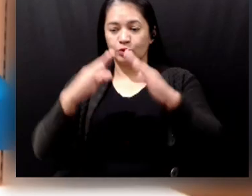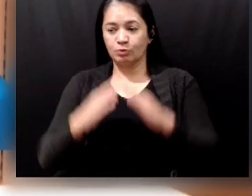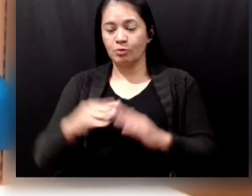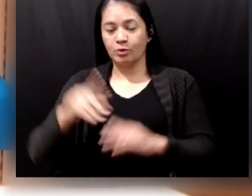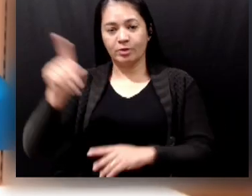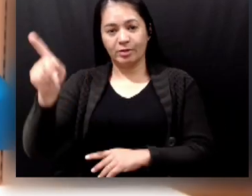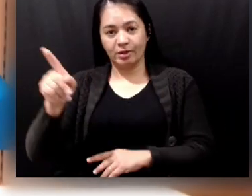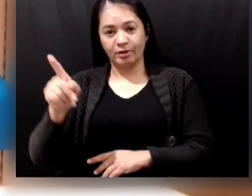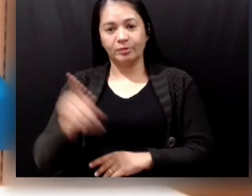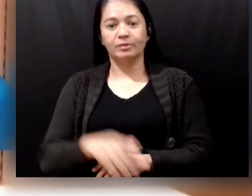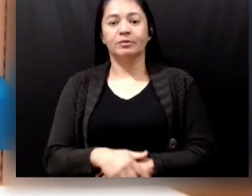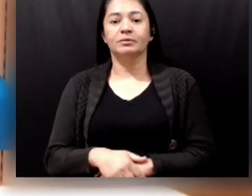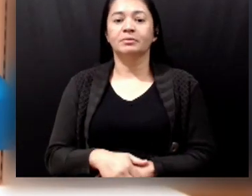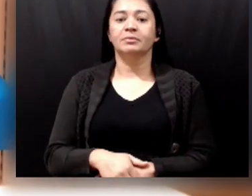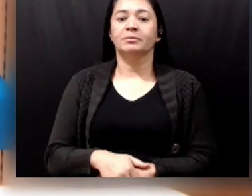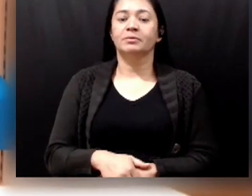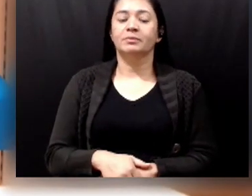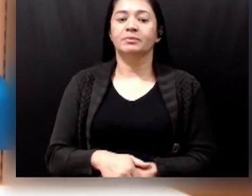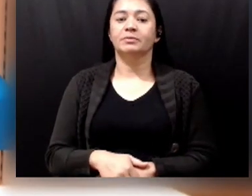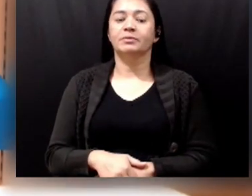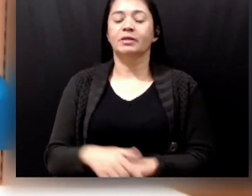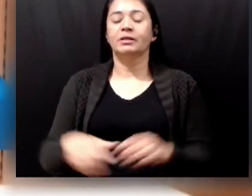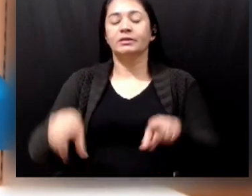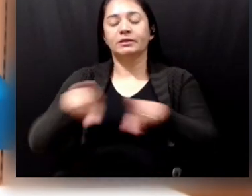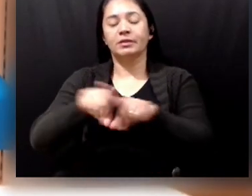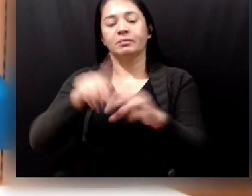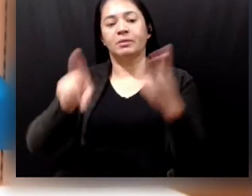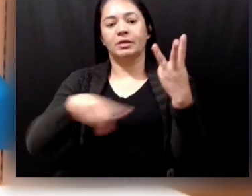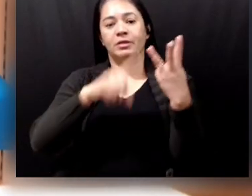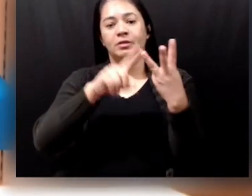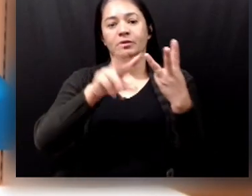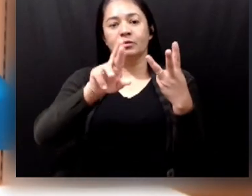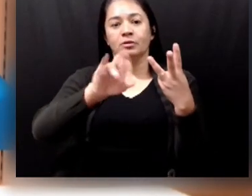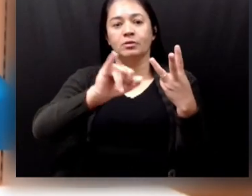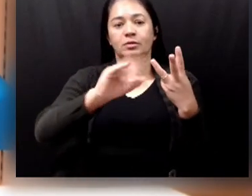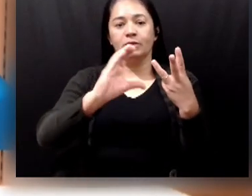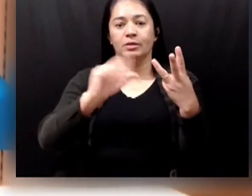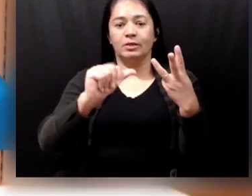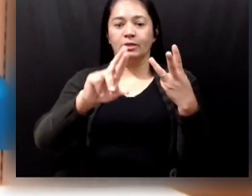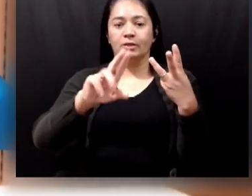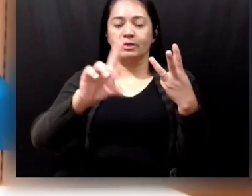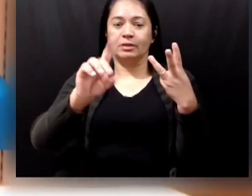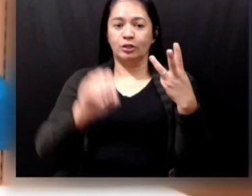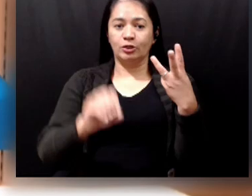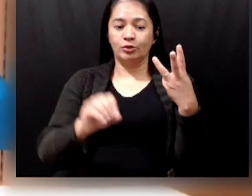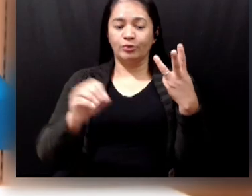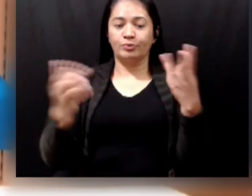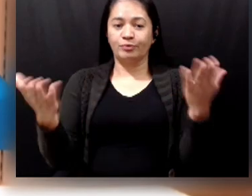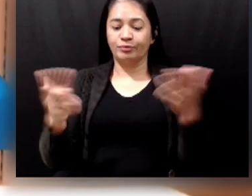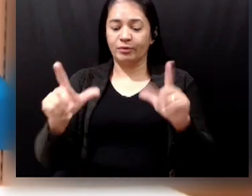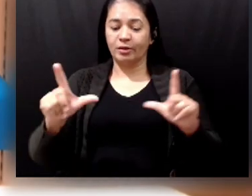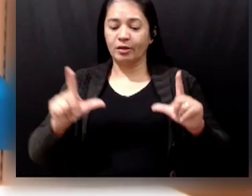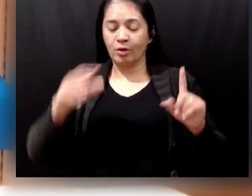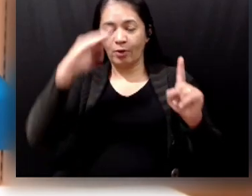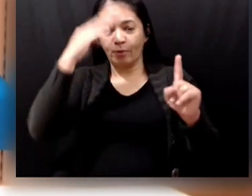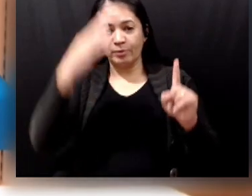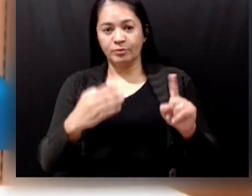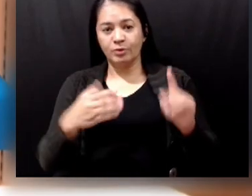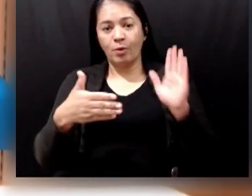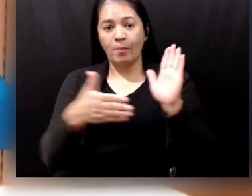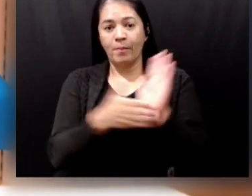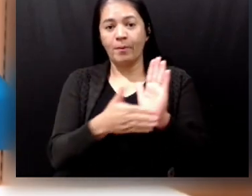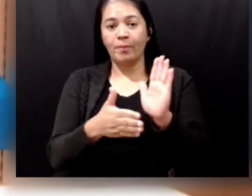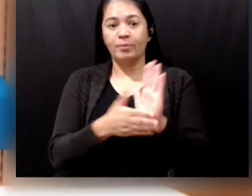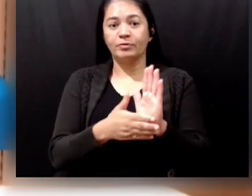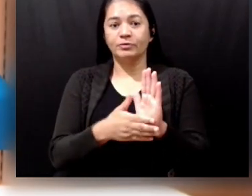Viracopos, e o Ricardo Zimaro, que recebeu essa homenagem com proposição do ex-vereador